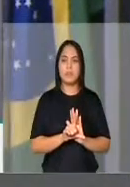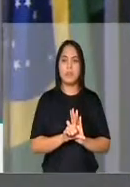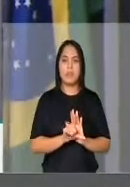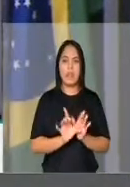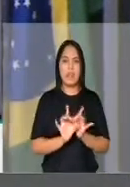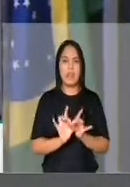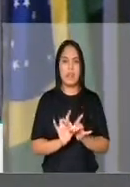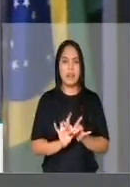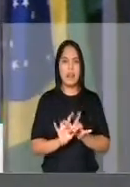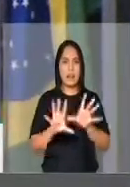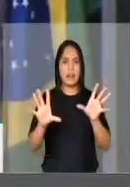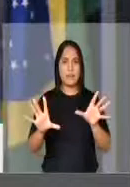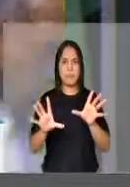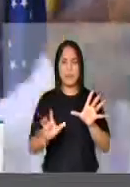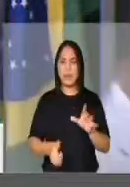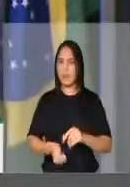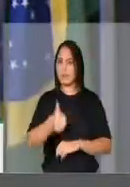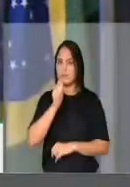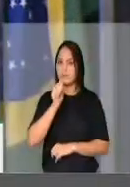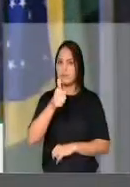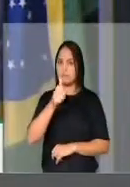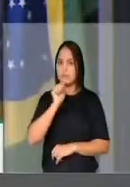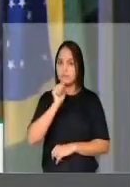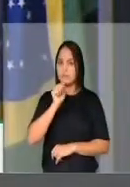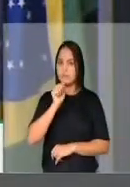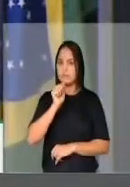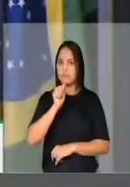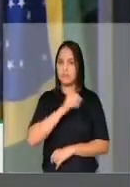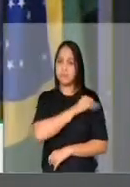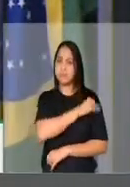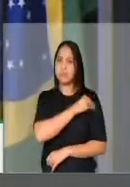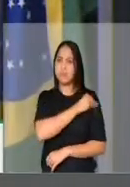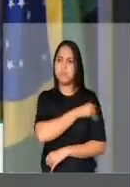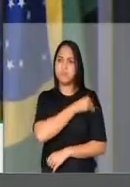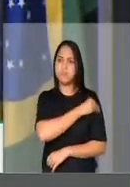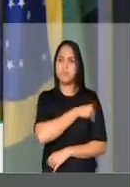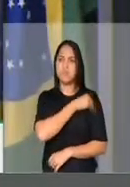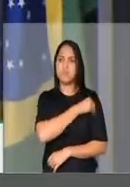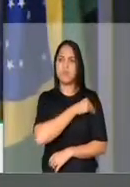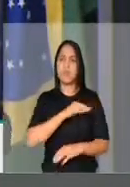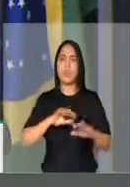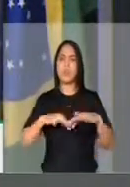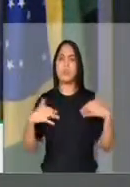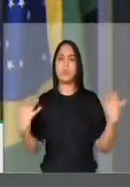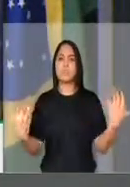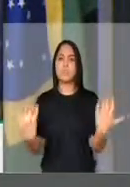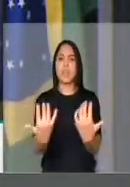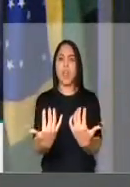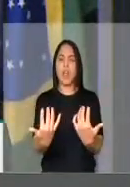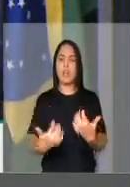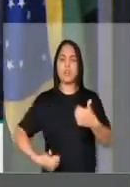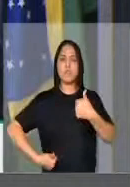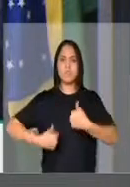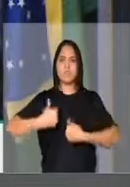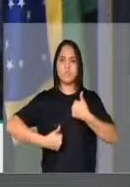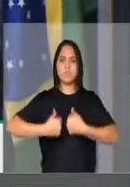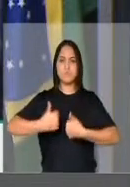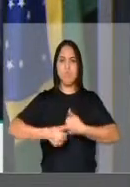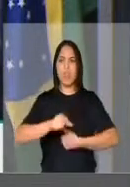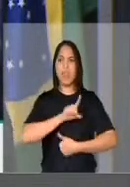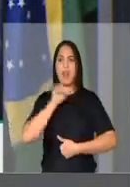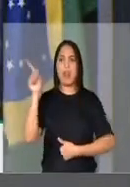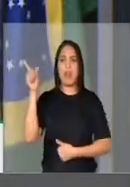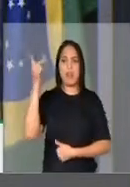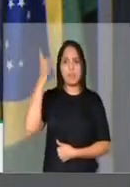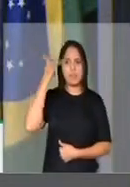autoriza o consumo de bebidas alcoólicas nos estádios o nosso país especialmente no caso de são paulo